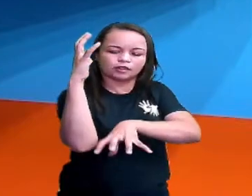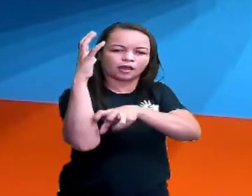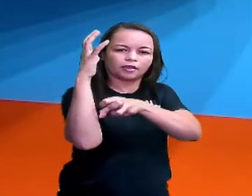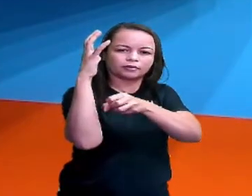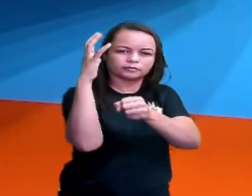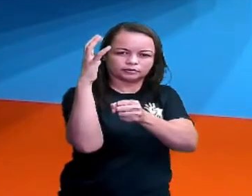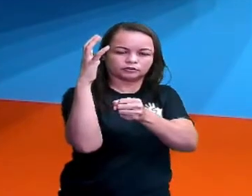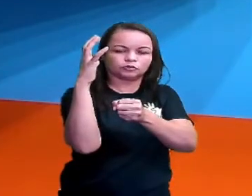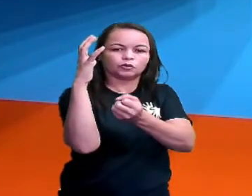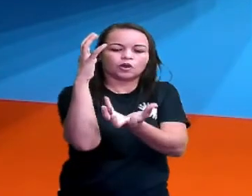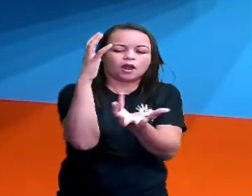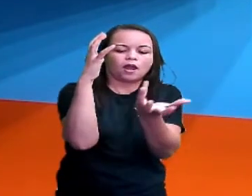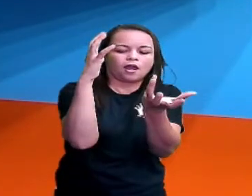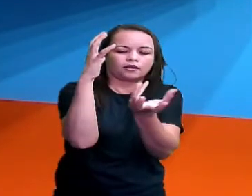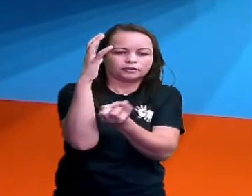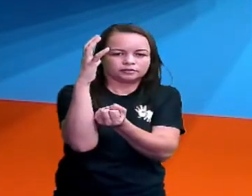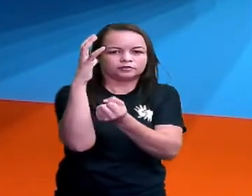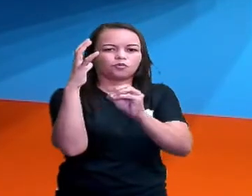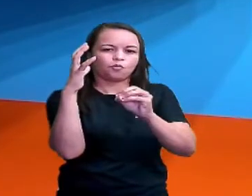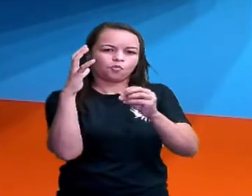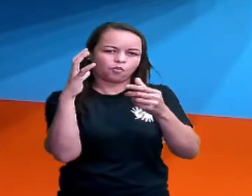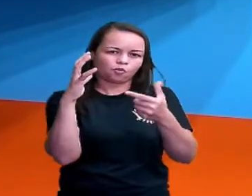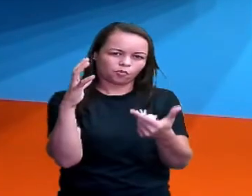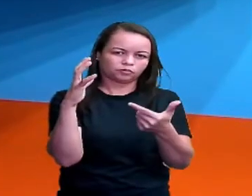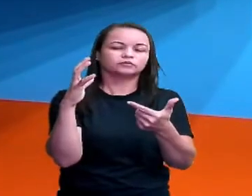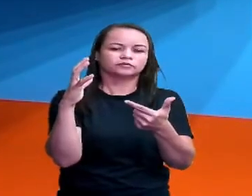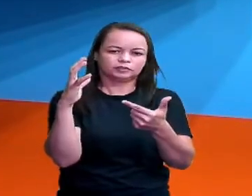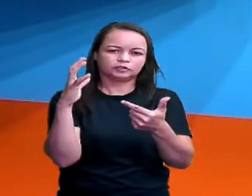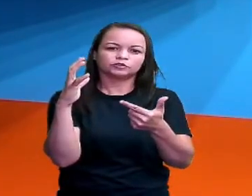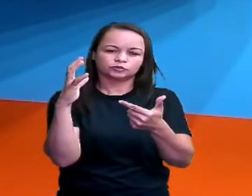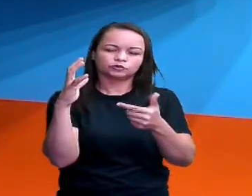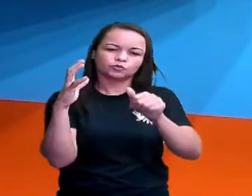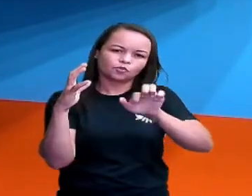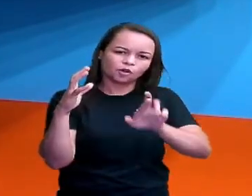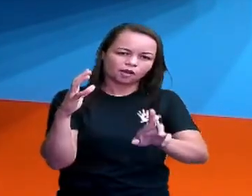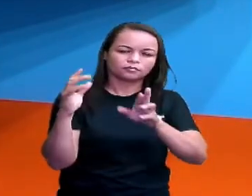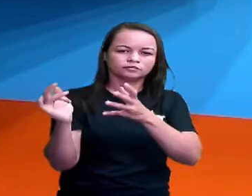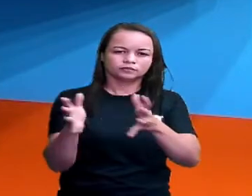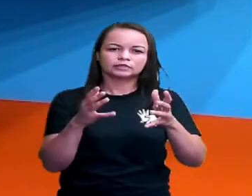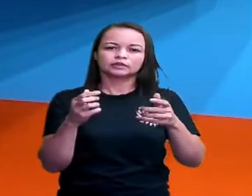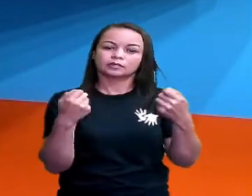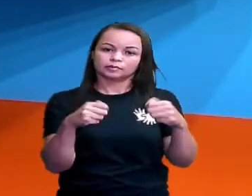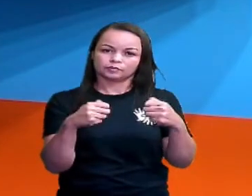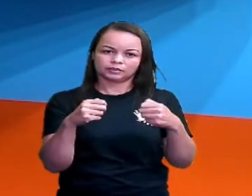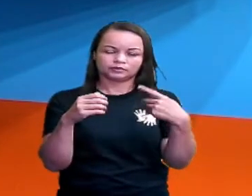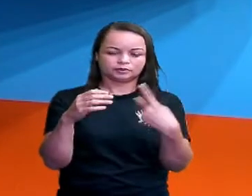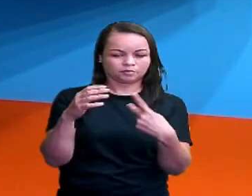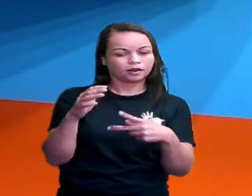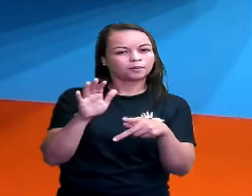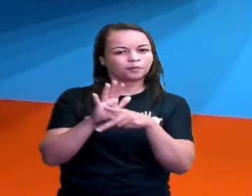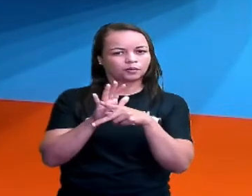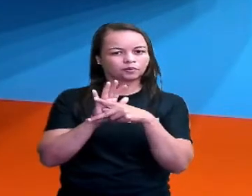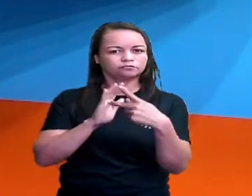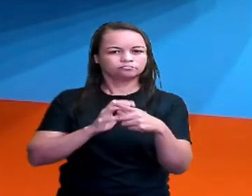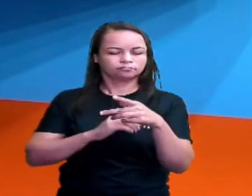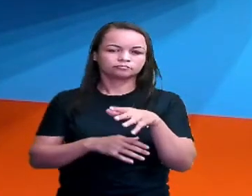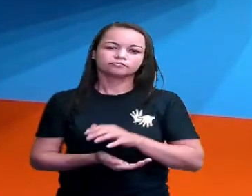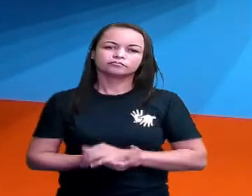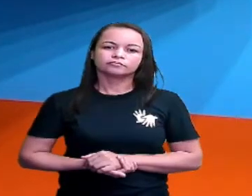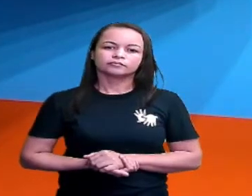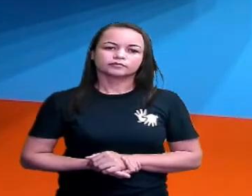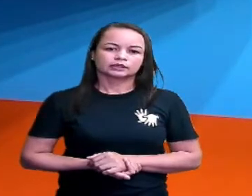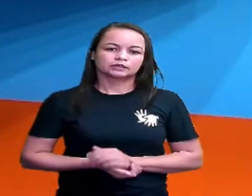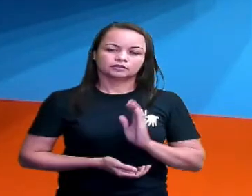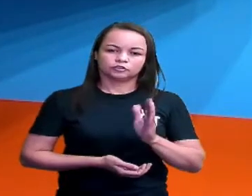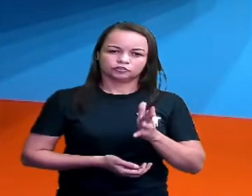o oxigênio do ar, tá certo? O oxigênio necessário para essas plantas, tá certo? Já as